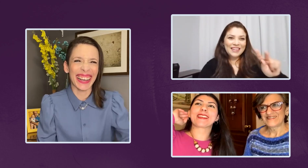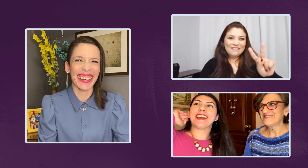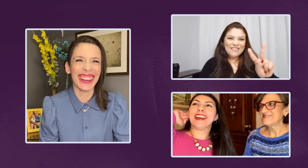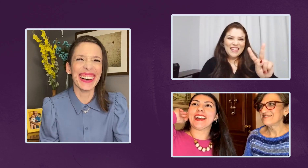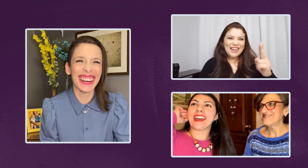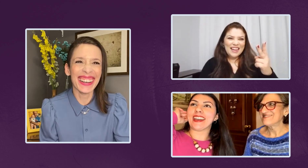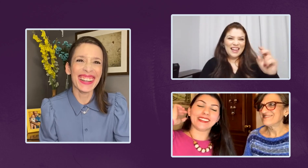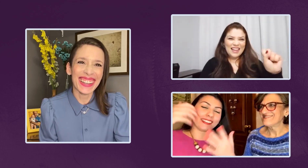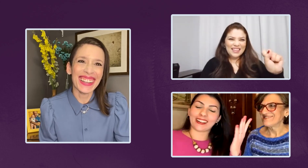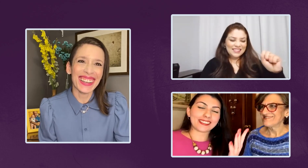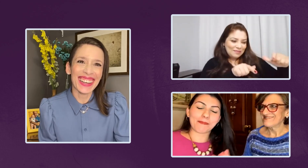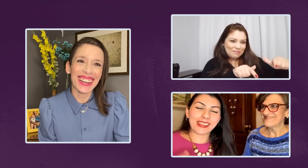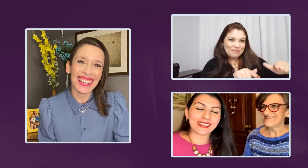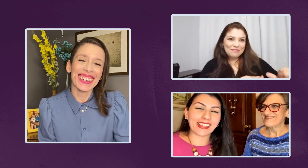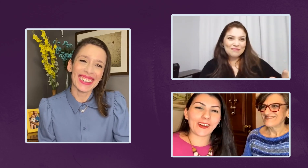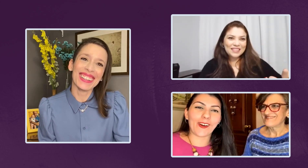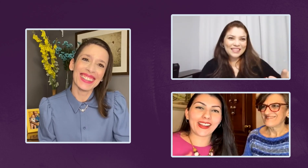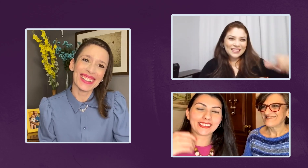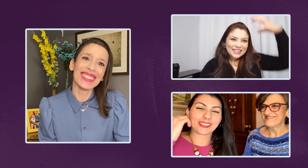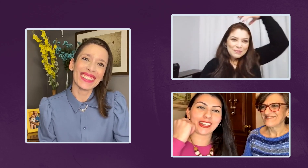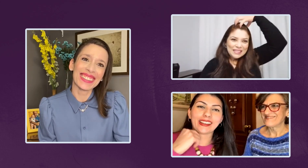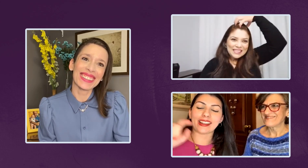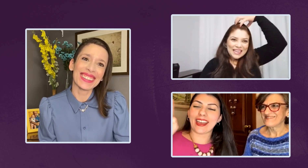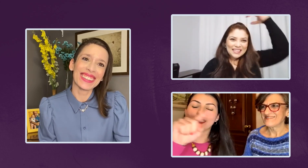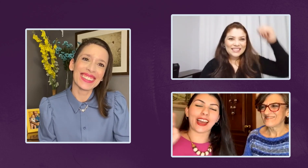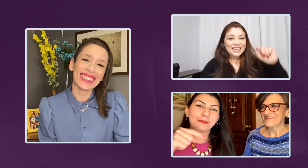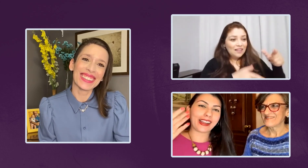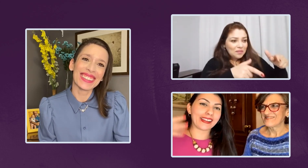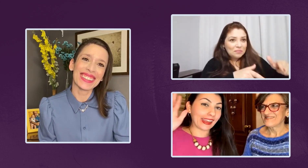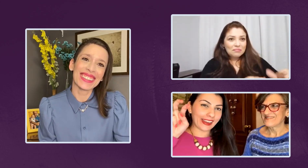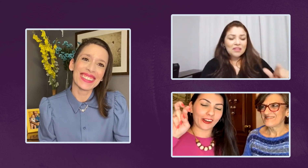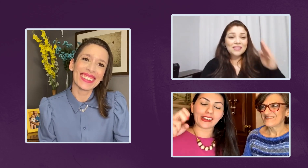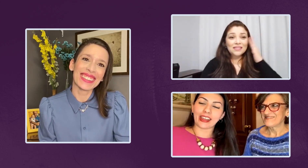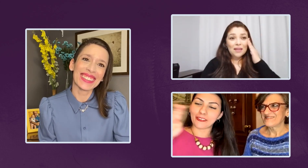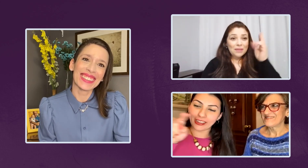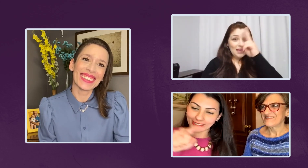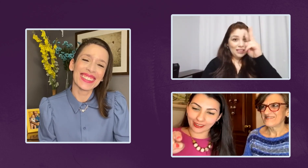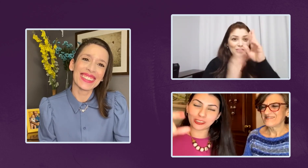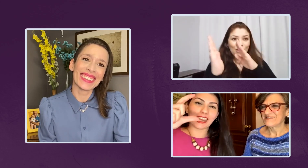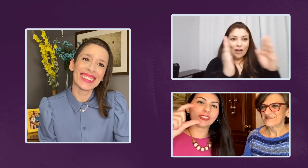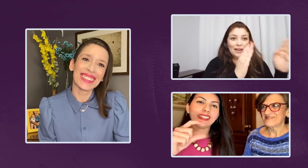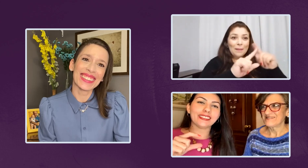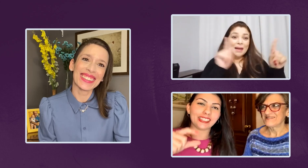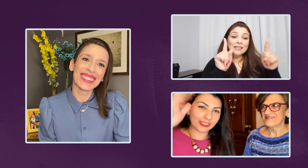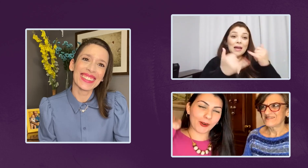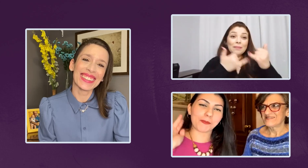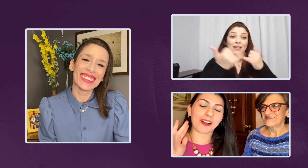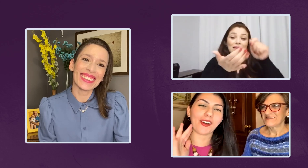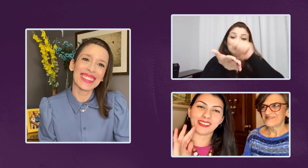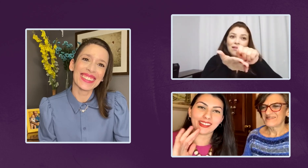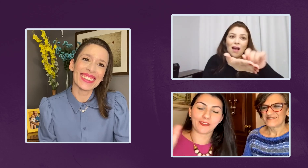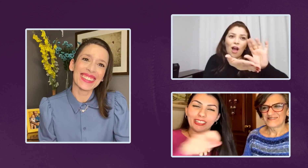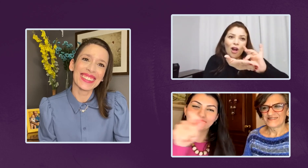filme, então eu sabia de decor a historinha, né? A brincadeira que eu criei foi usar os adesivos para